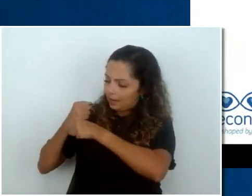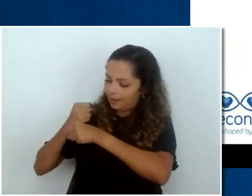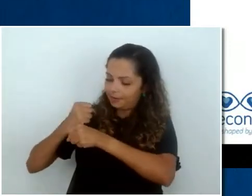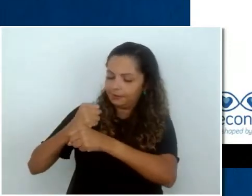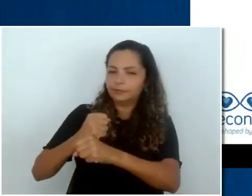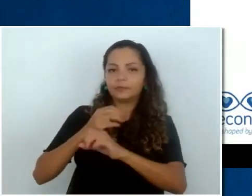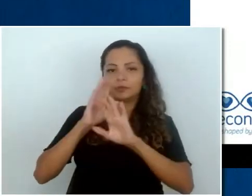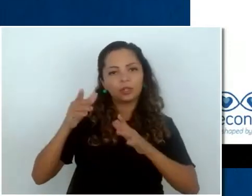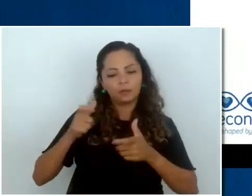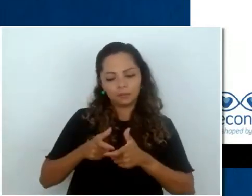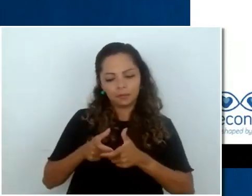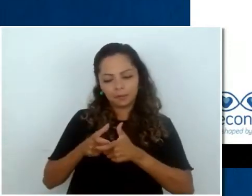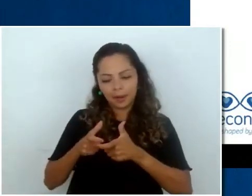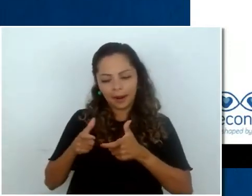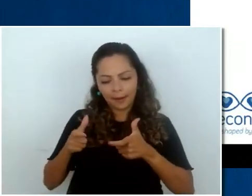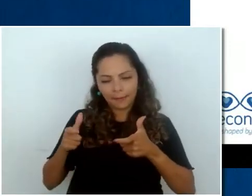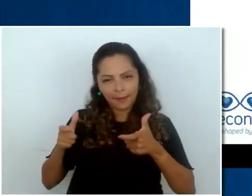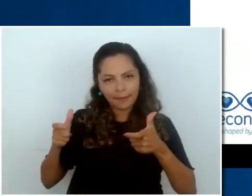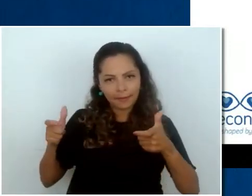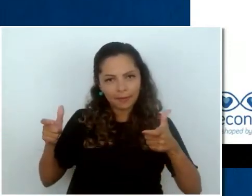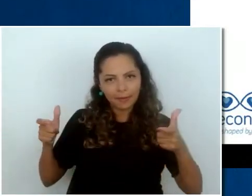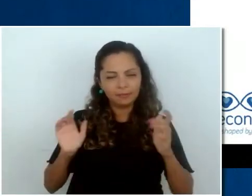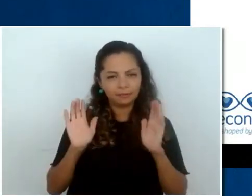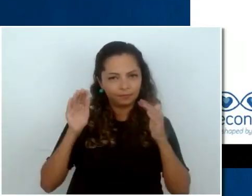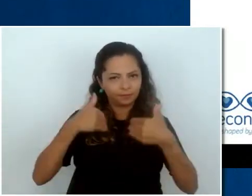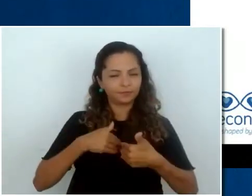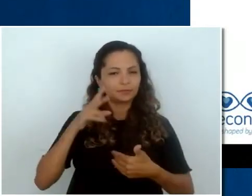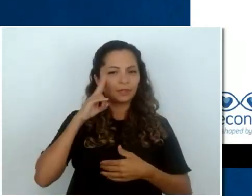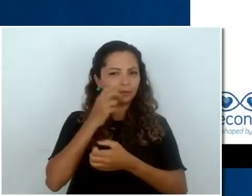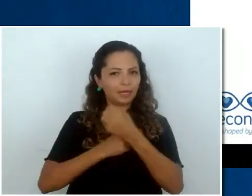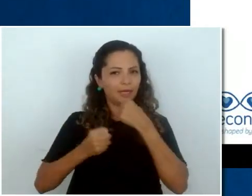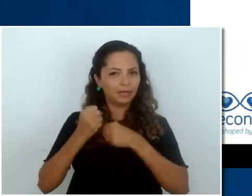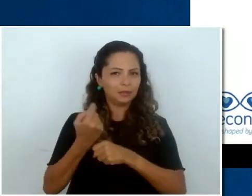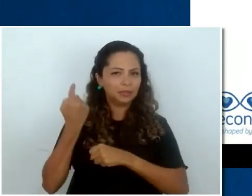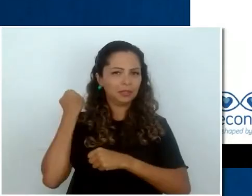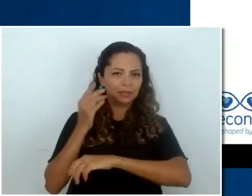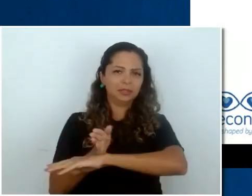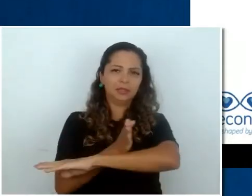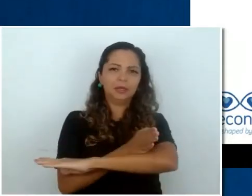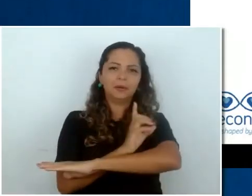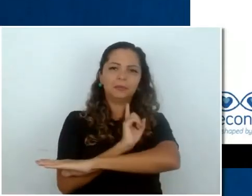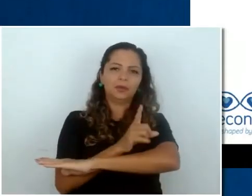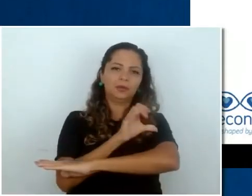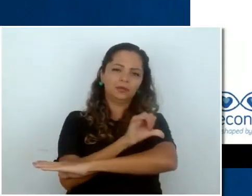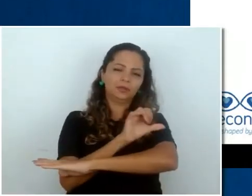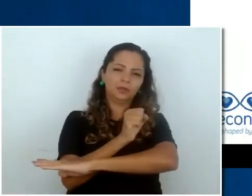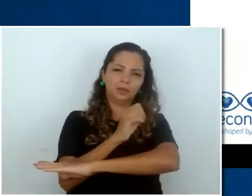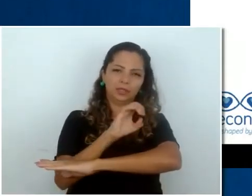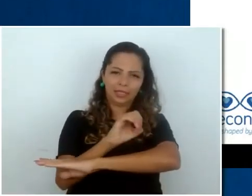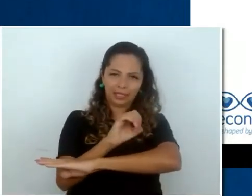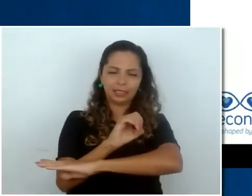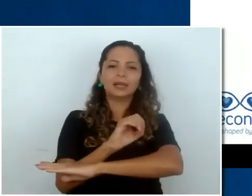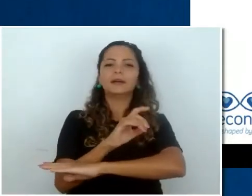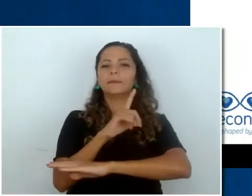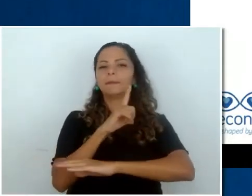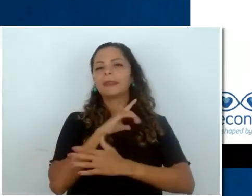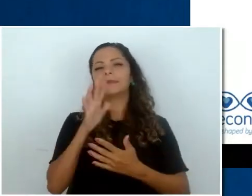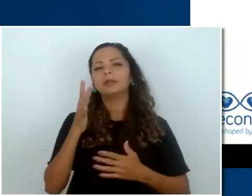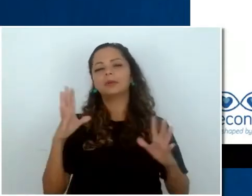costumo dizer que quando eu terminei minha residência no final dos anos 80, a prevalência de autismo era de 1 para cada 15 mil crianças.